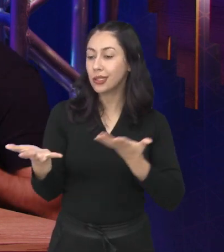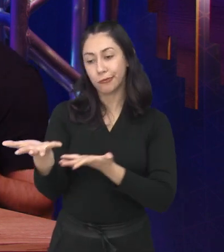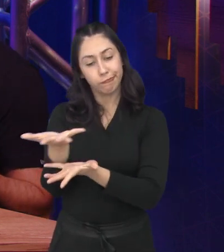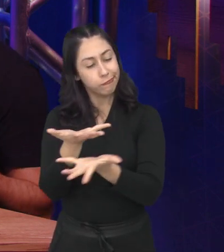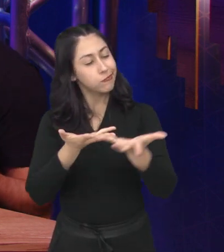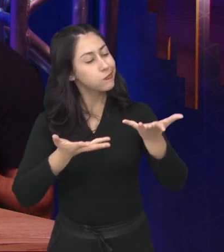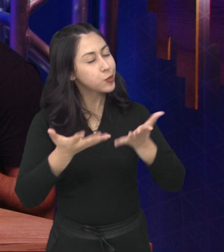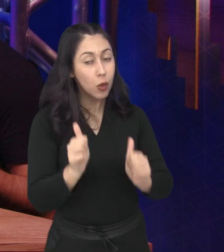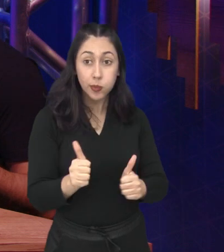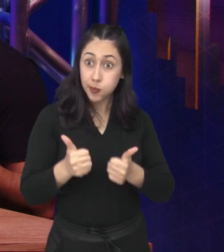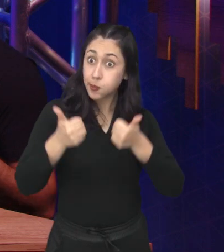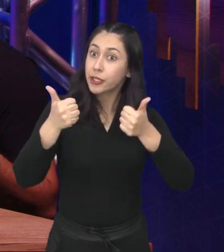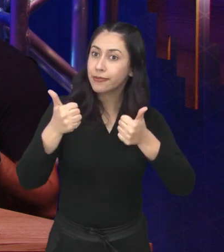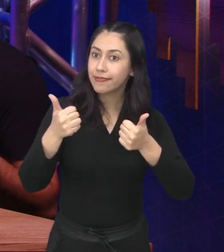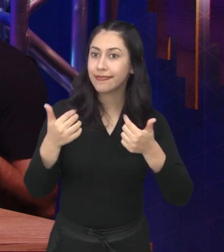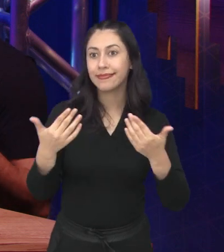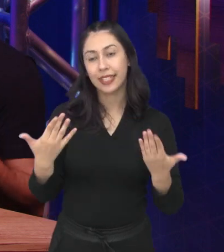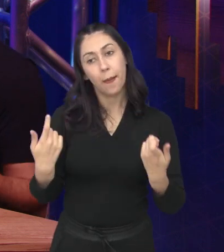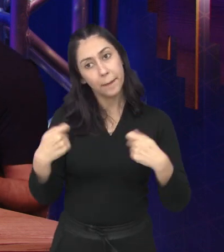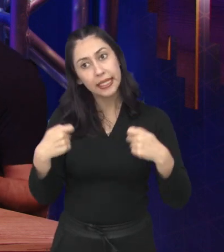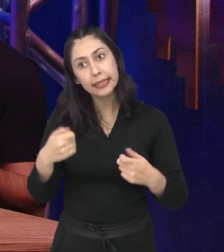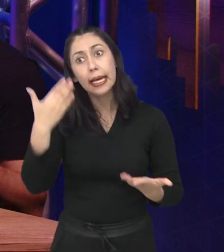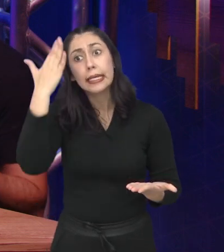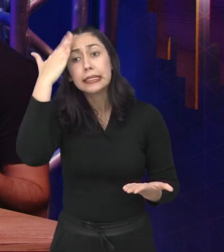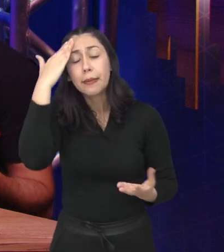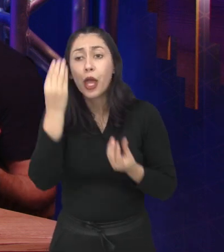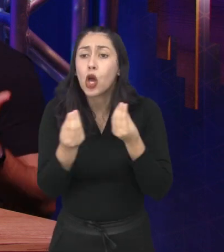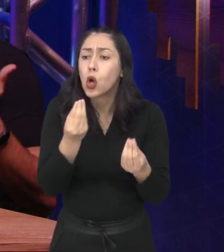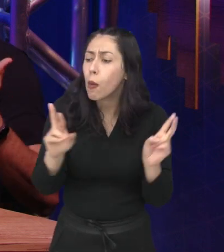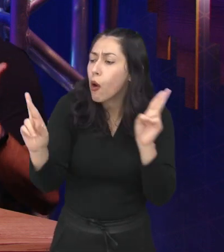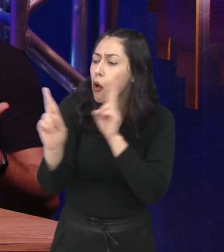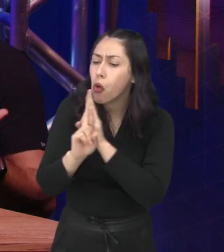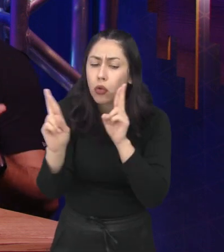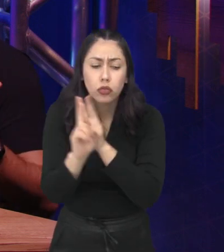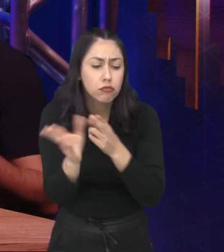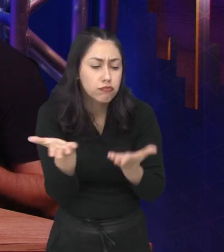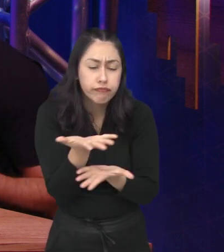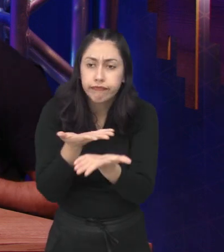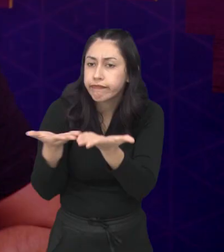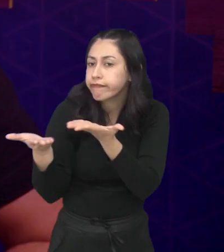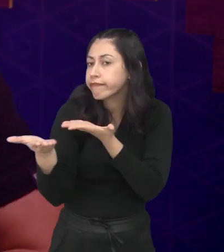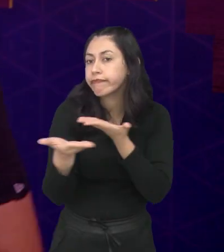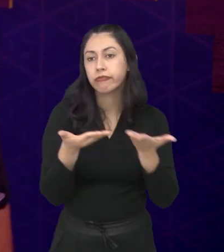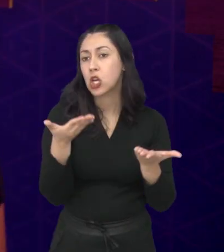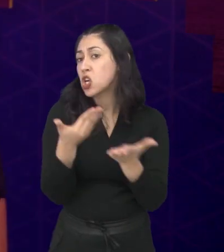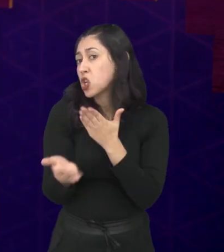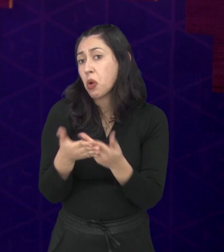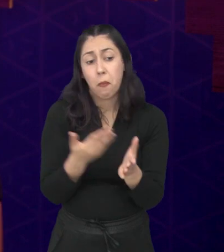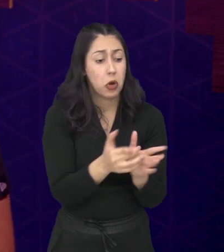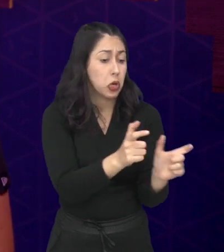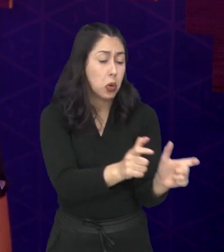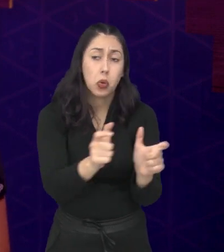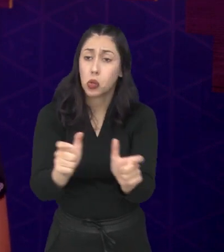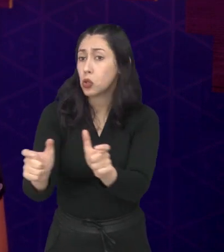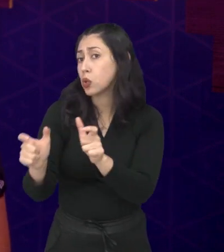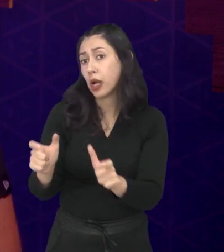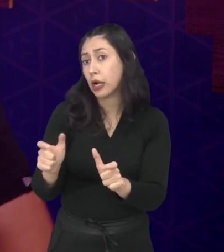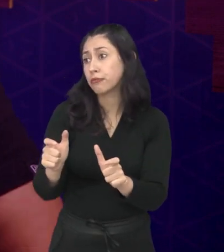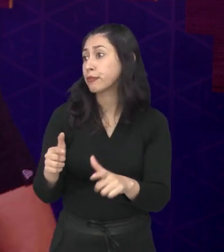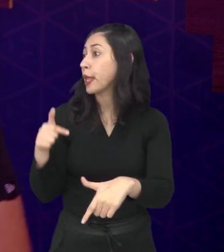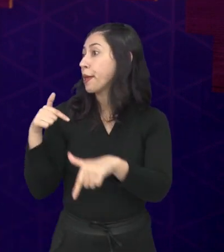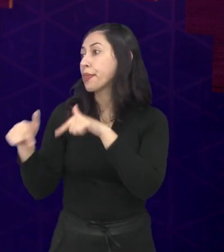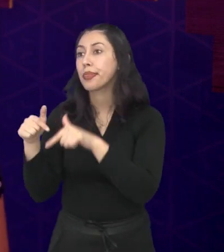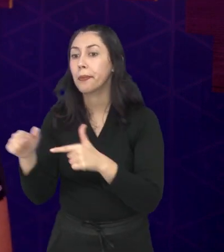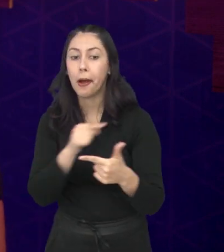relações interpessoais. Então, você tem que saber conviver com as pessoas para ser feliz. Em qualquer ambiente da sua